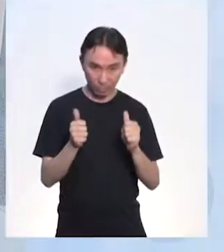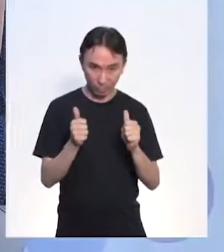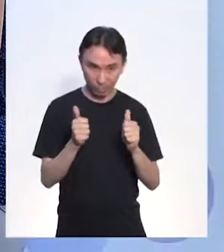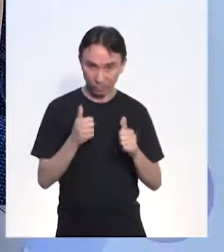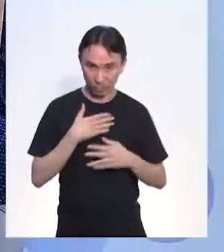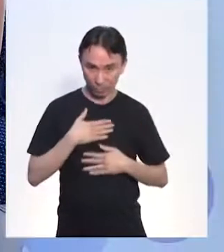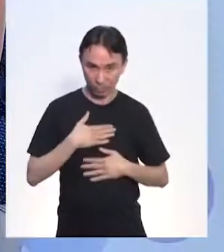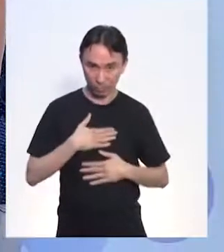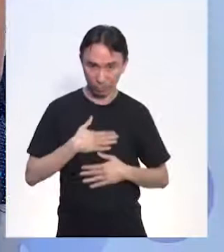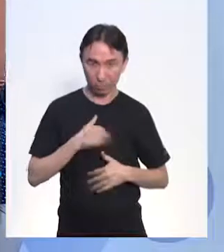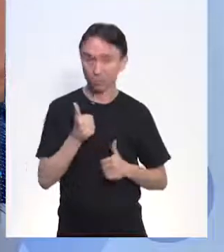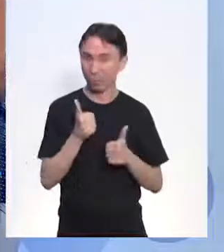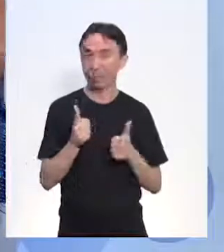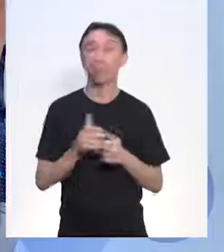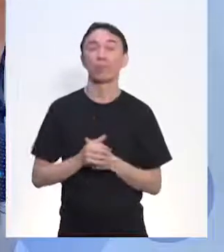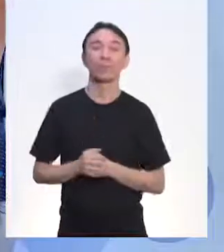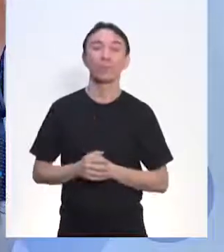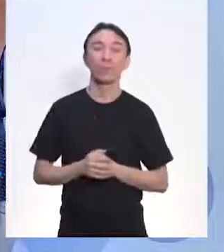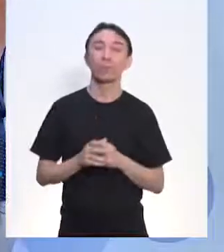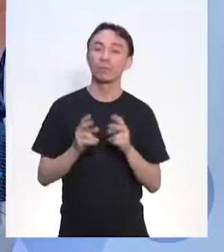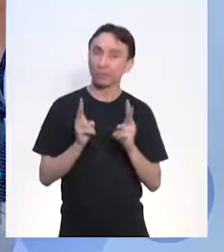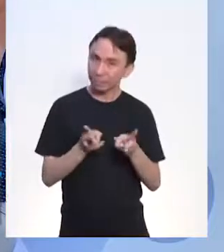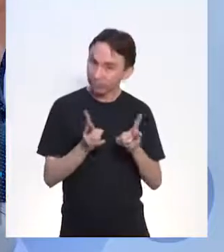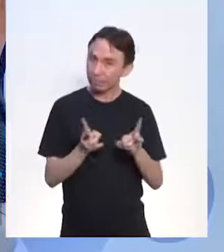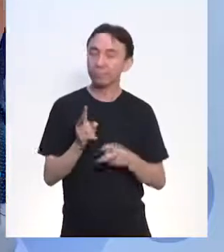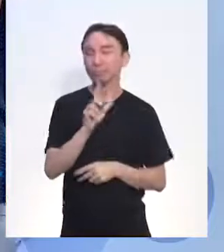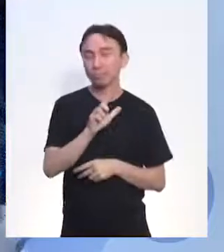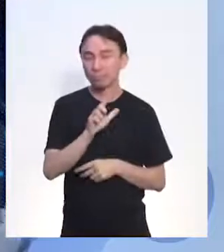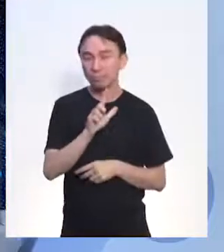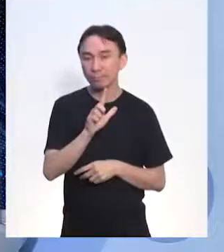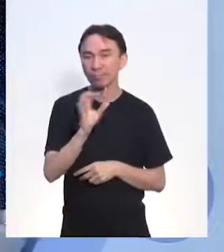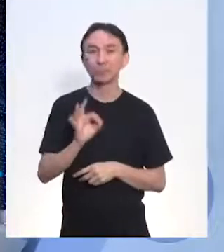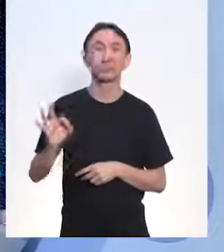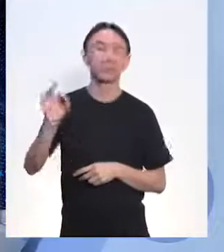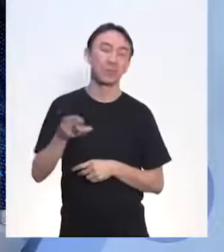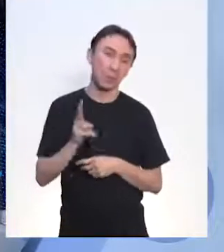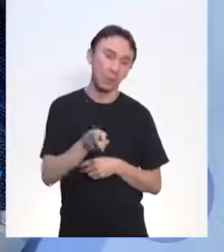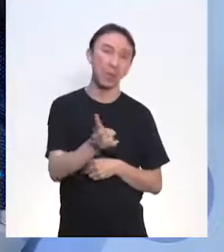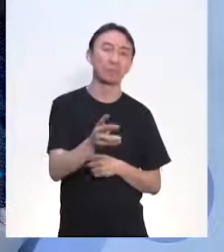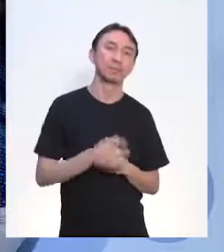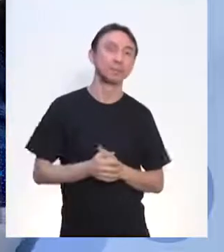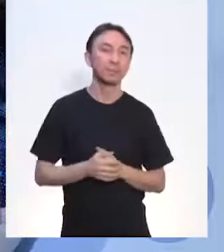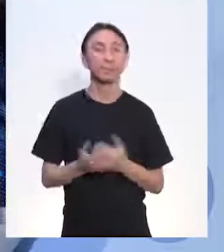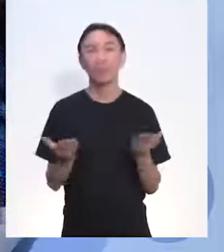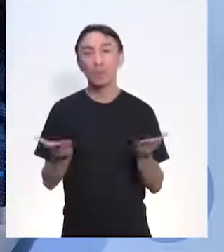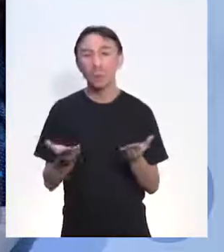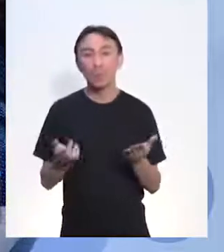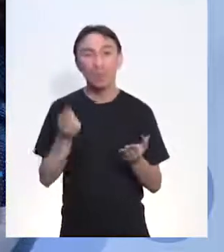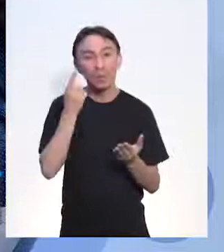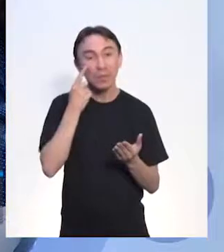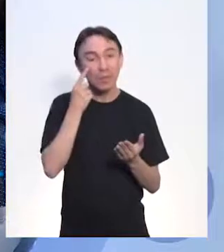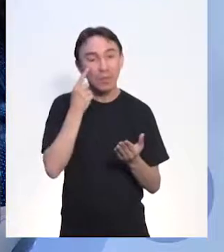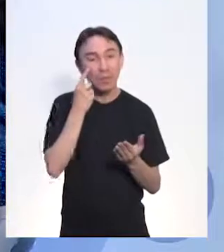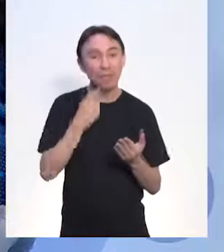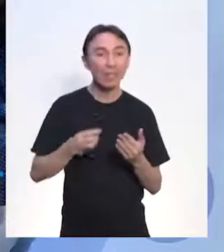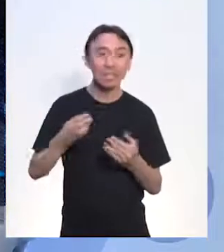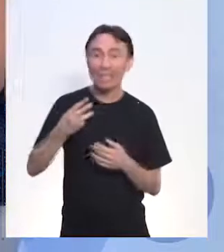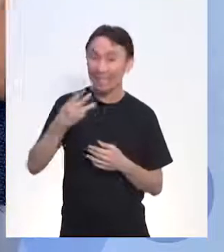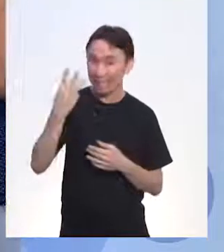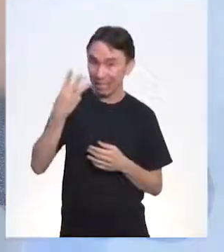tranquilo? Ótimo. Então, vamos continuar mais um pouquinho. Agora, eu vou pensar nesta